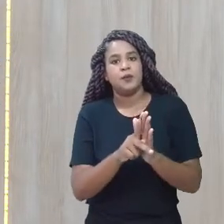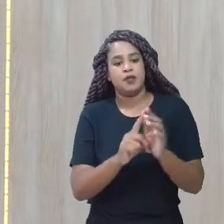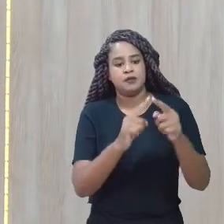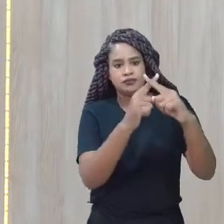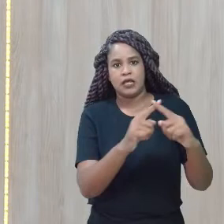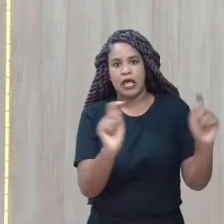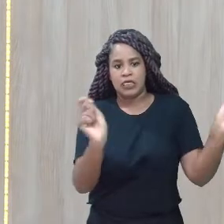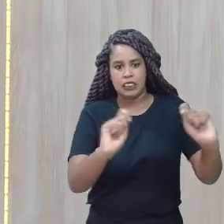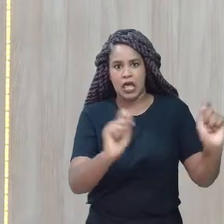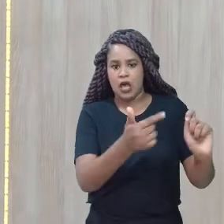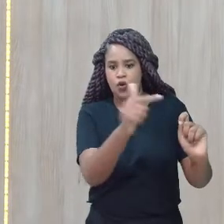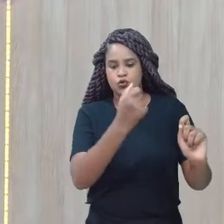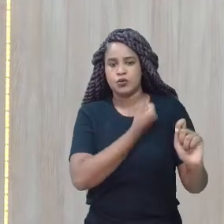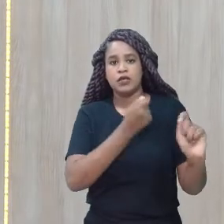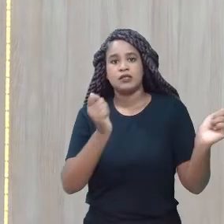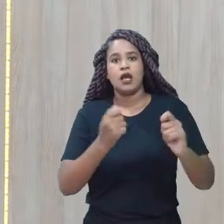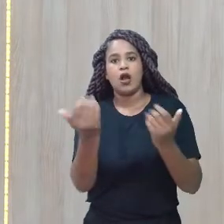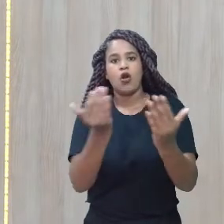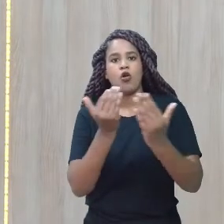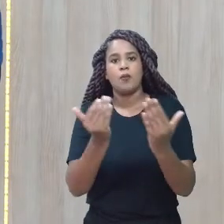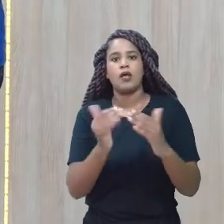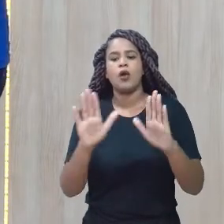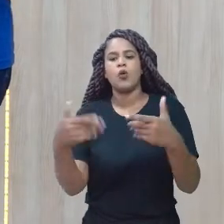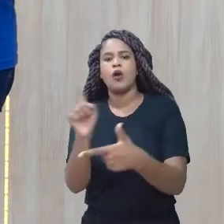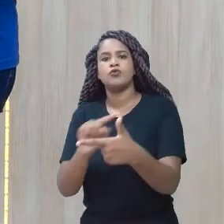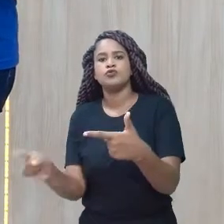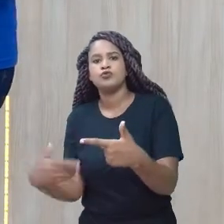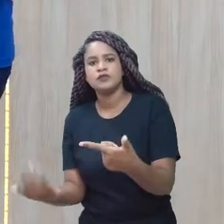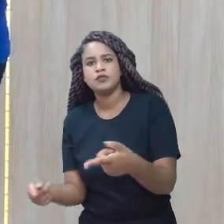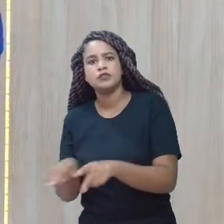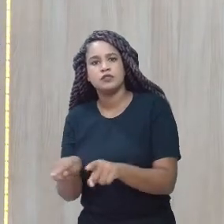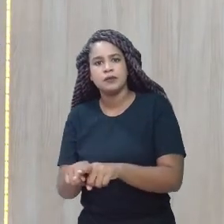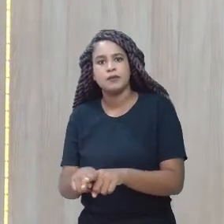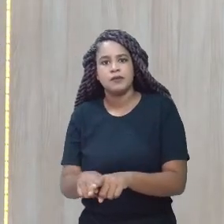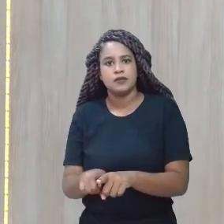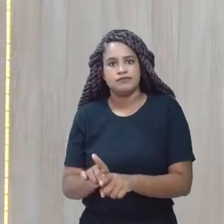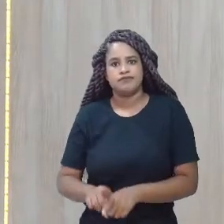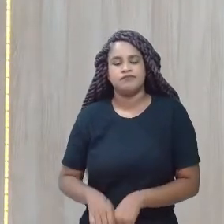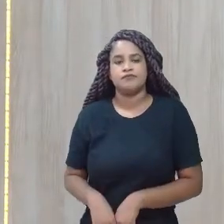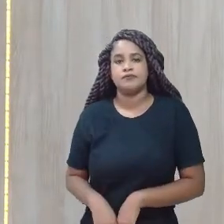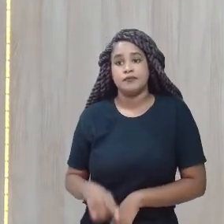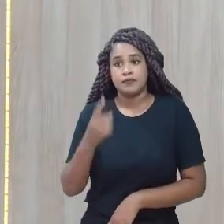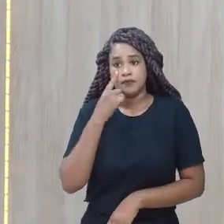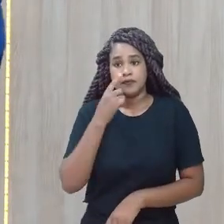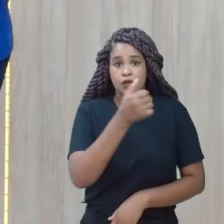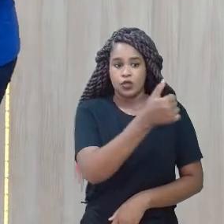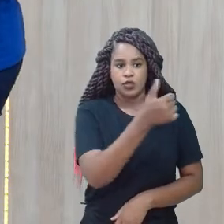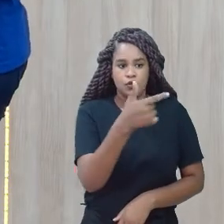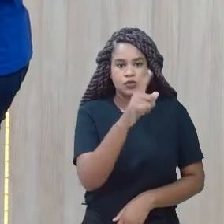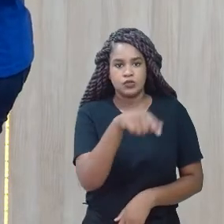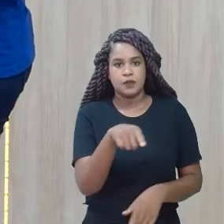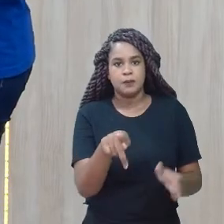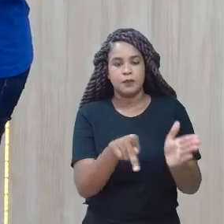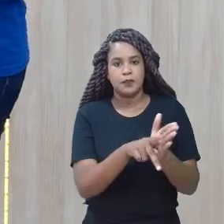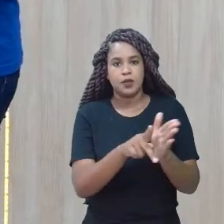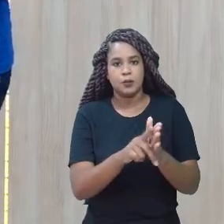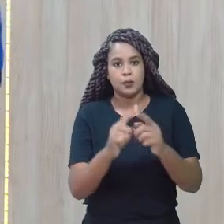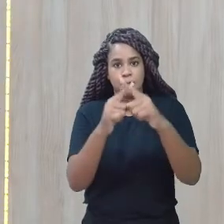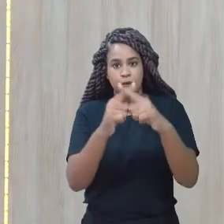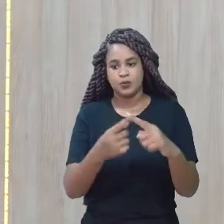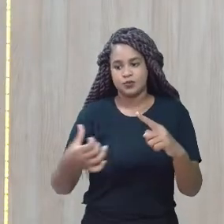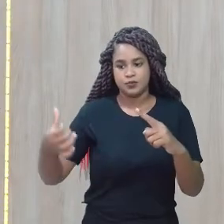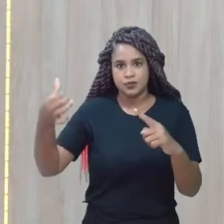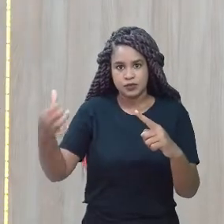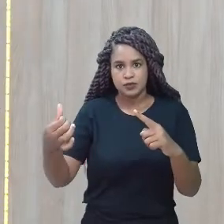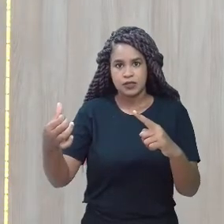consigo comparar quem são os divisores desse número, pelo menos nessa relação aí, né? O 12 sendo múltiplo de 6,